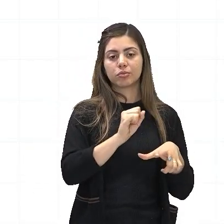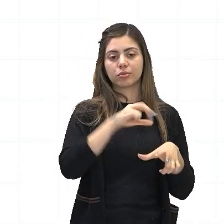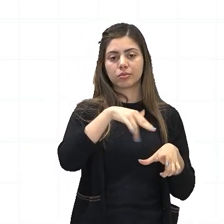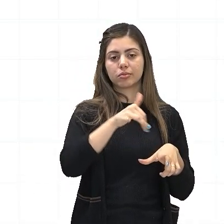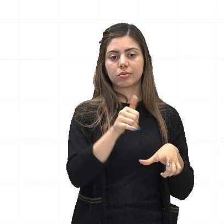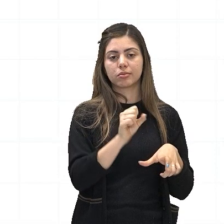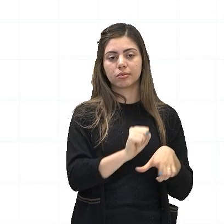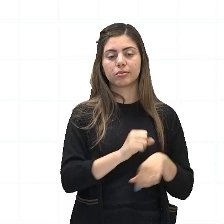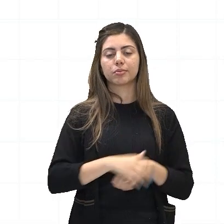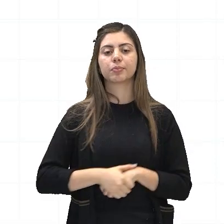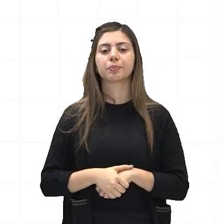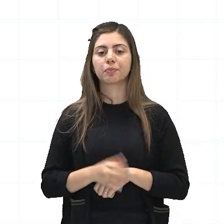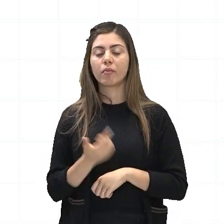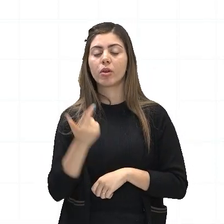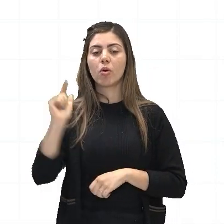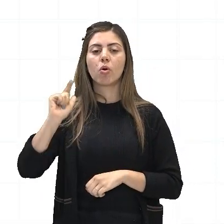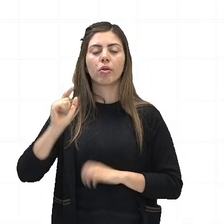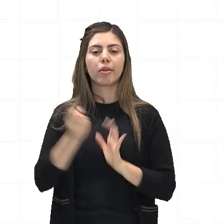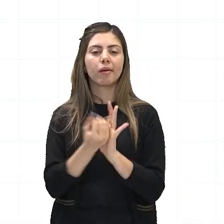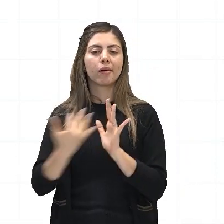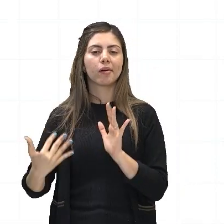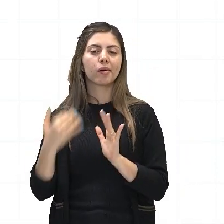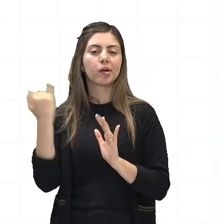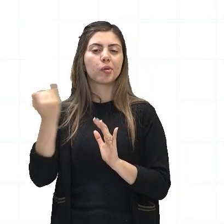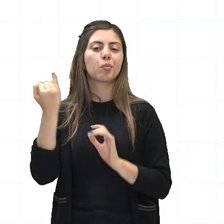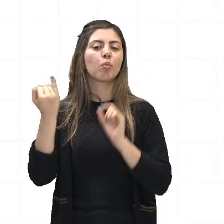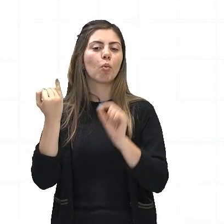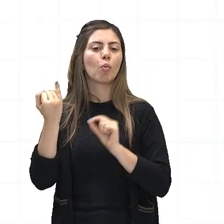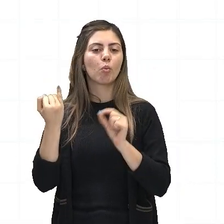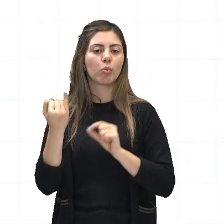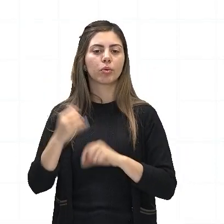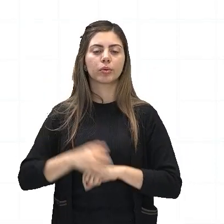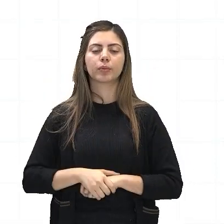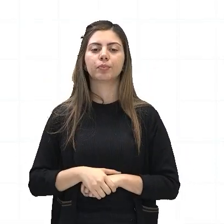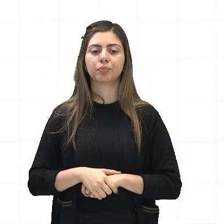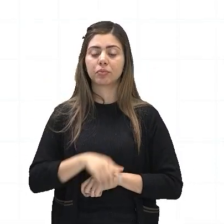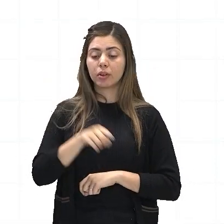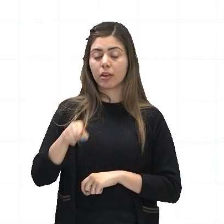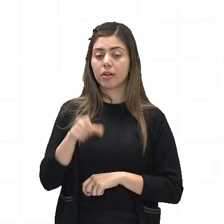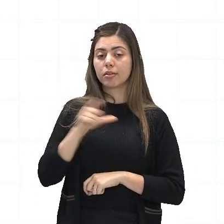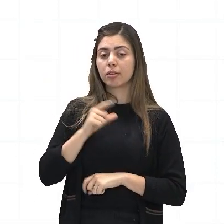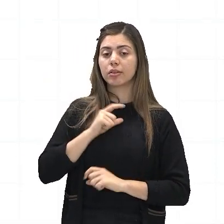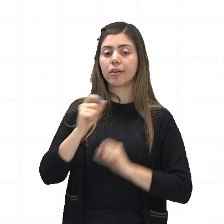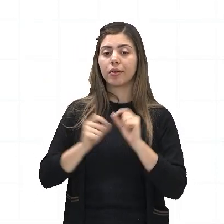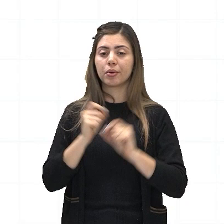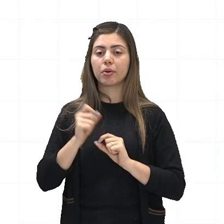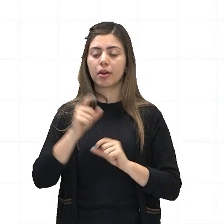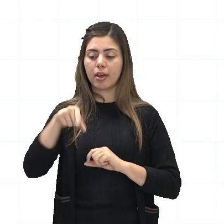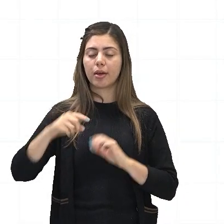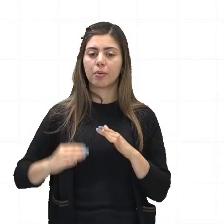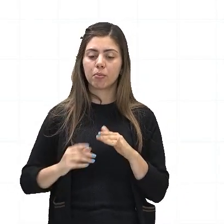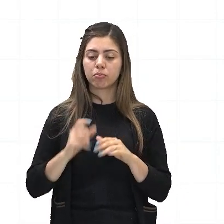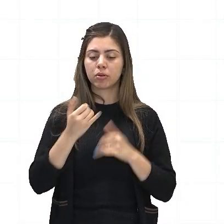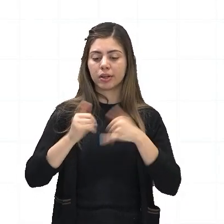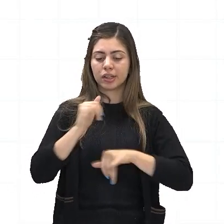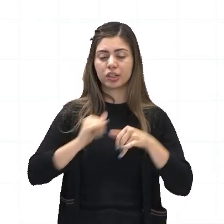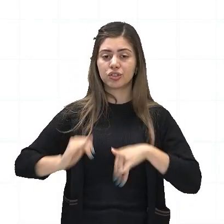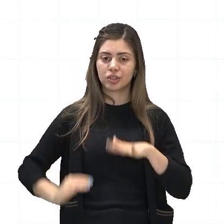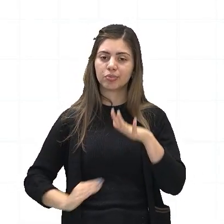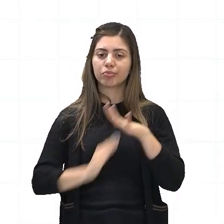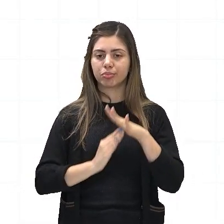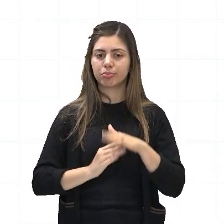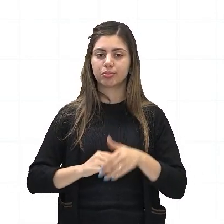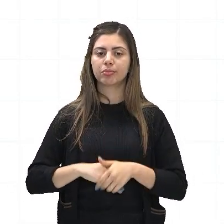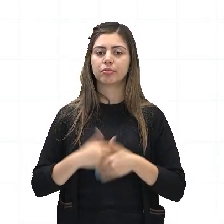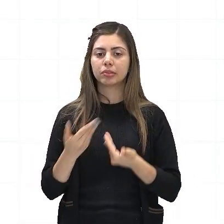informação importante. Outra importante característica dos aparelhos é a potência que eles possuem. Isso